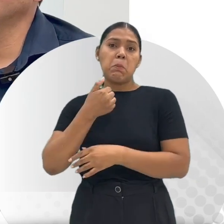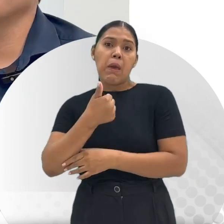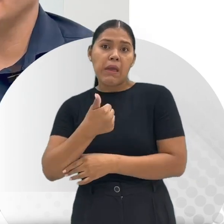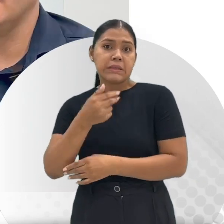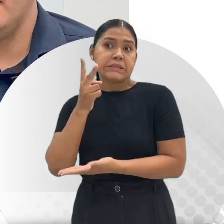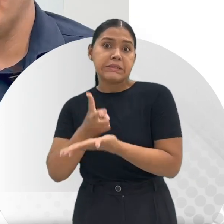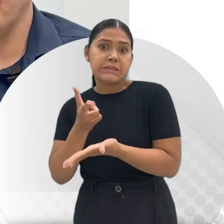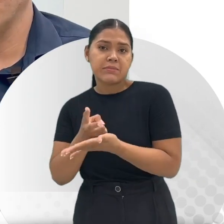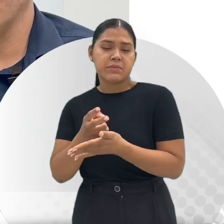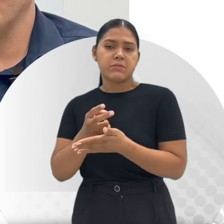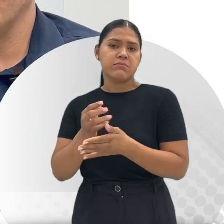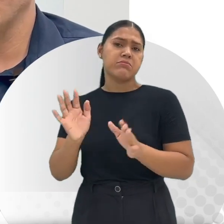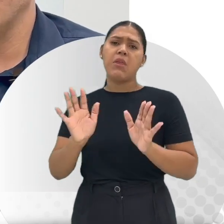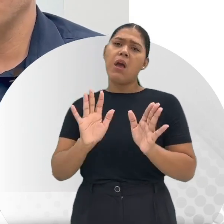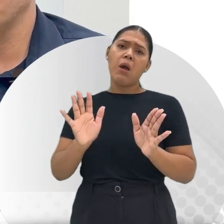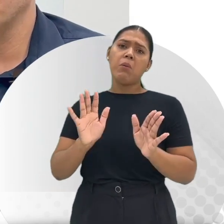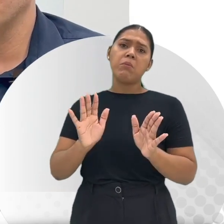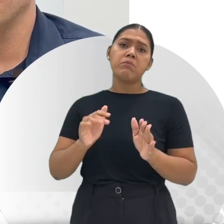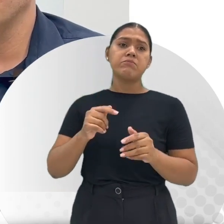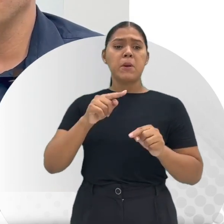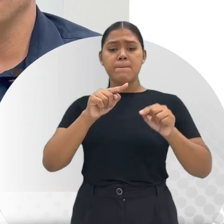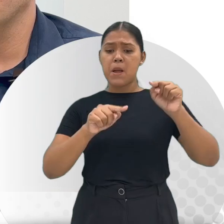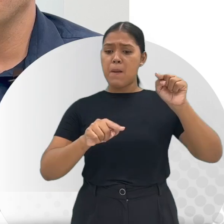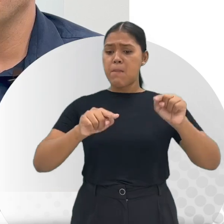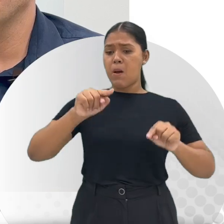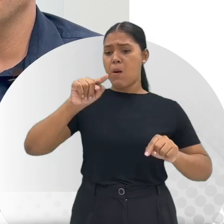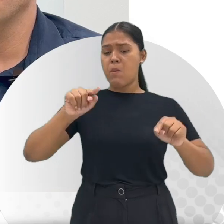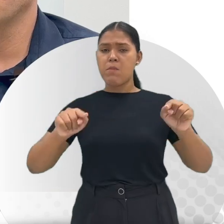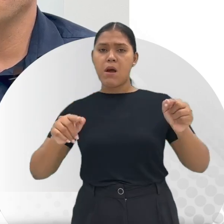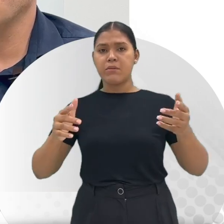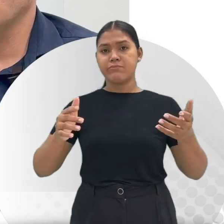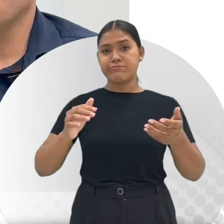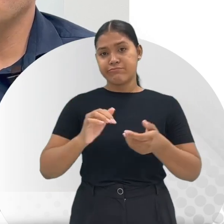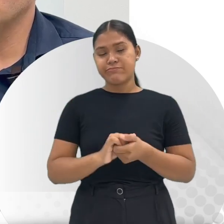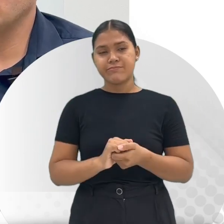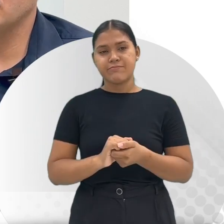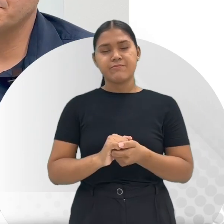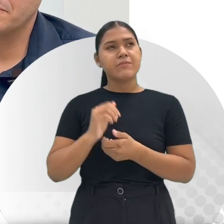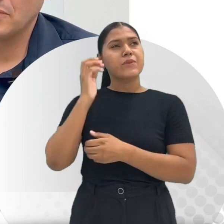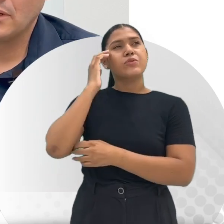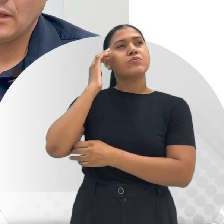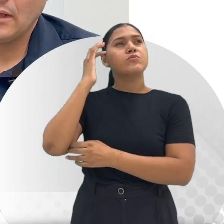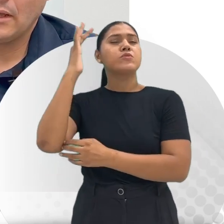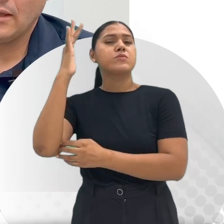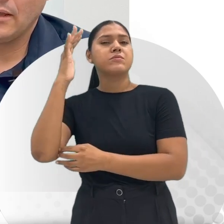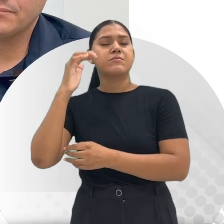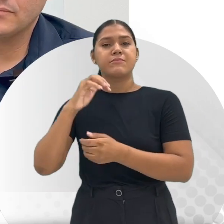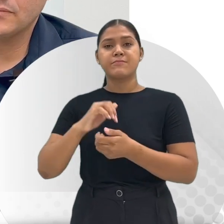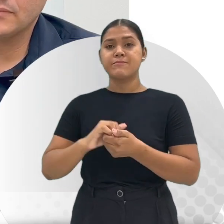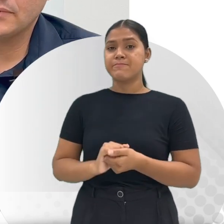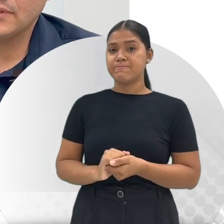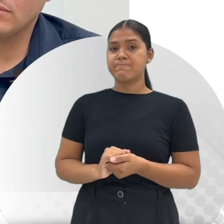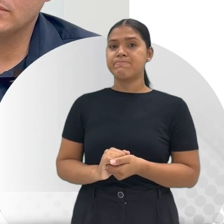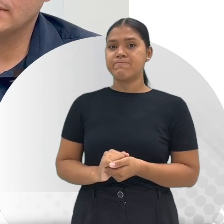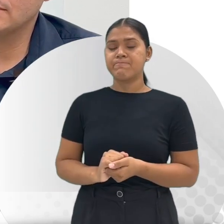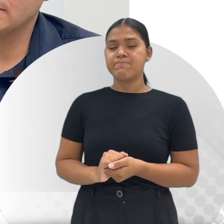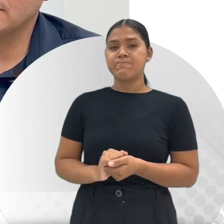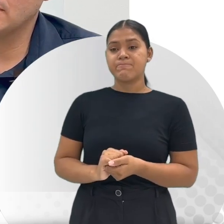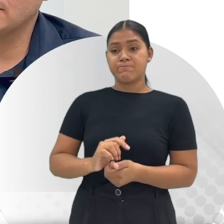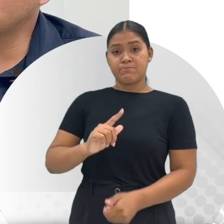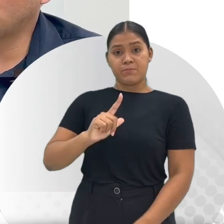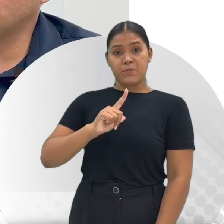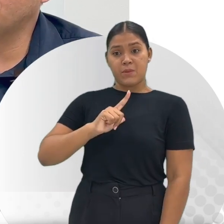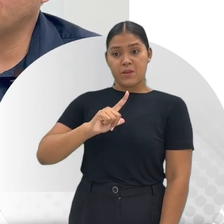bem, não tá Sim, tudo bem às vezes, sim. né? Um sonho. Um sonho é ter uma